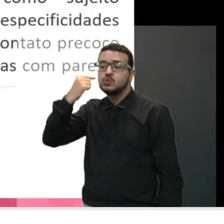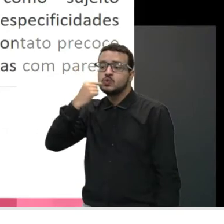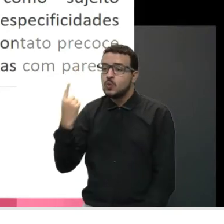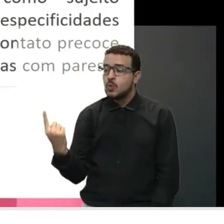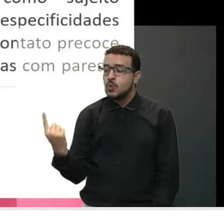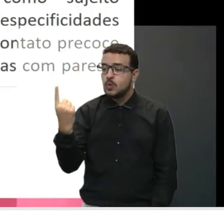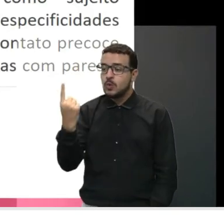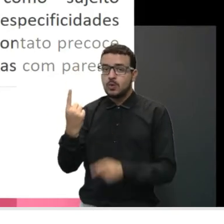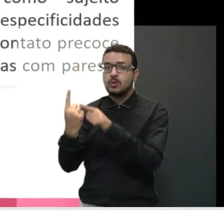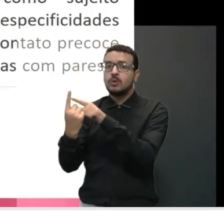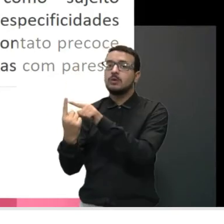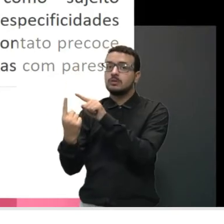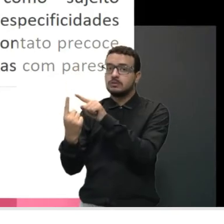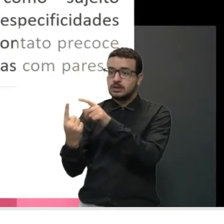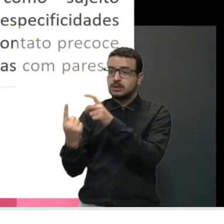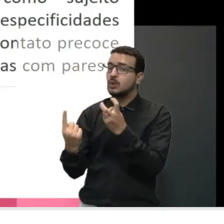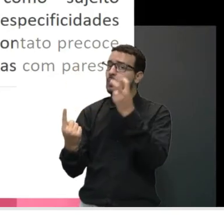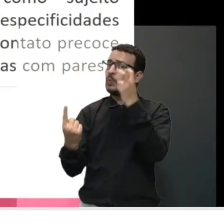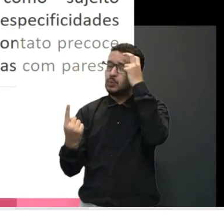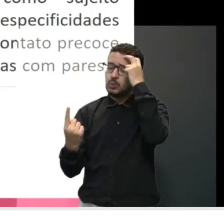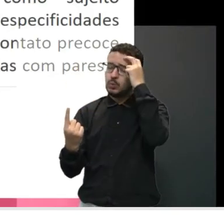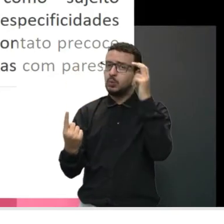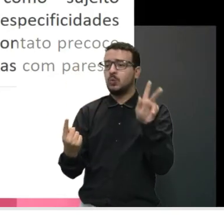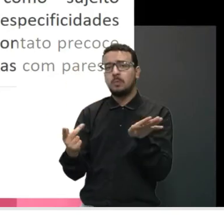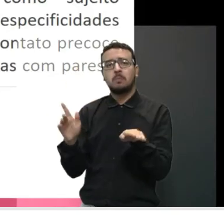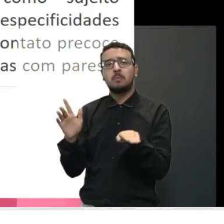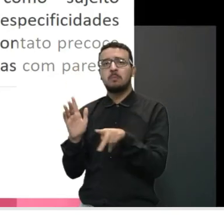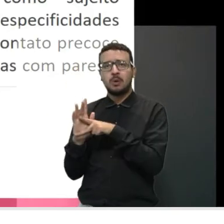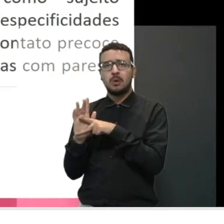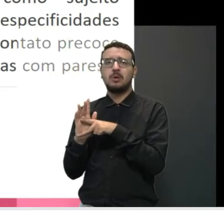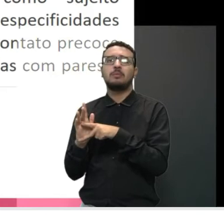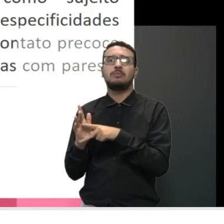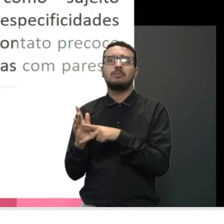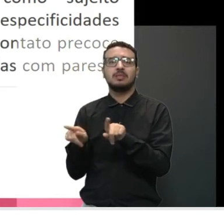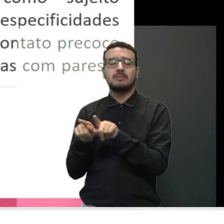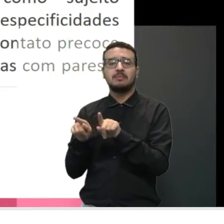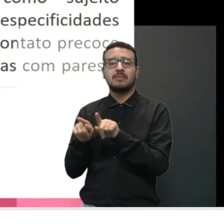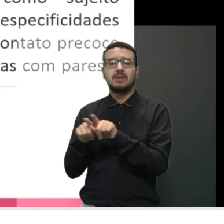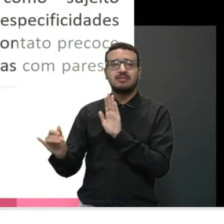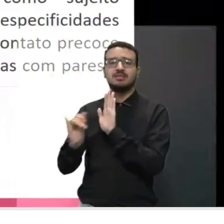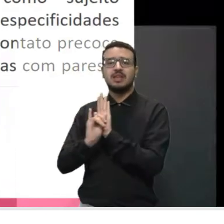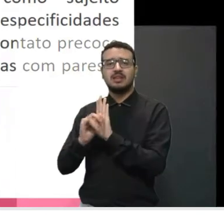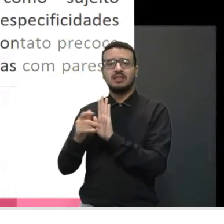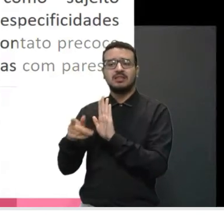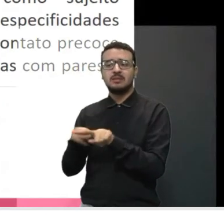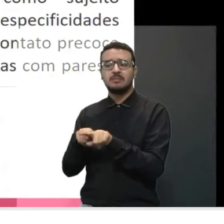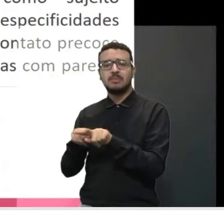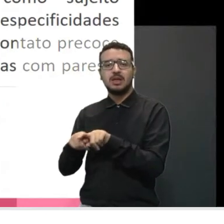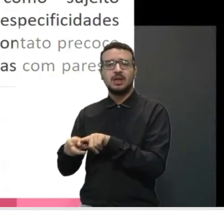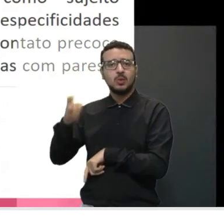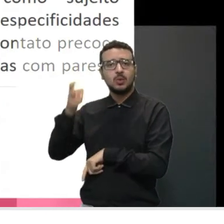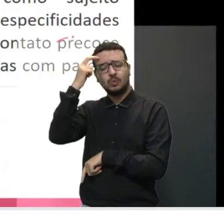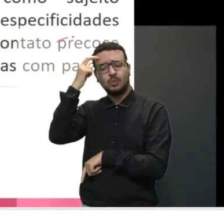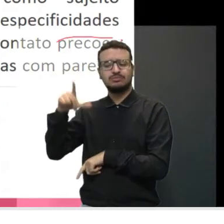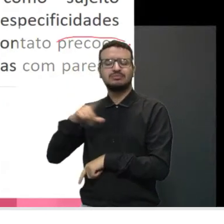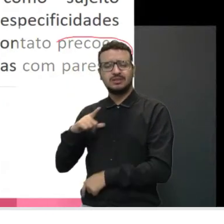linguísticas, culturais e identitárias. Apoia o contato precoce e a